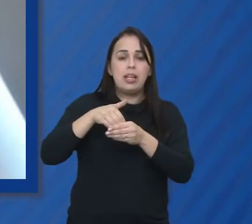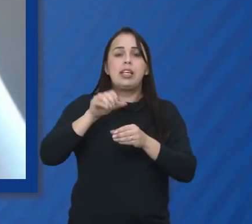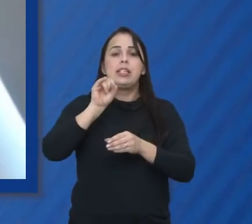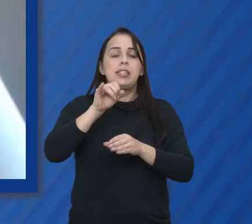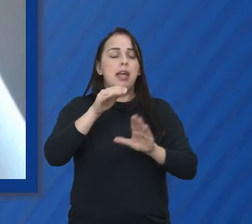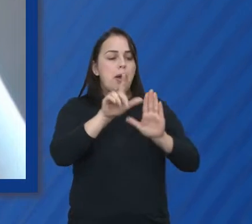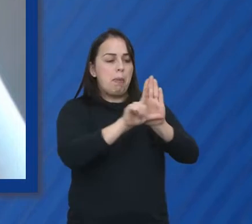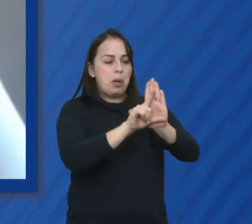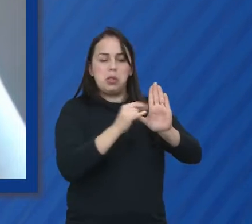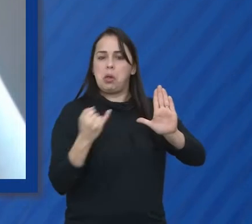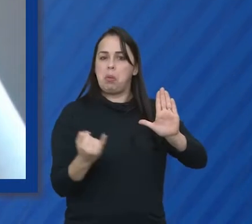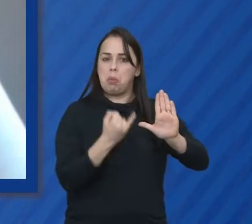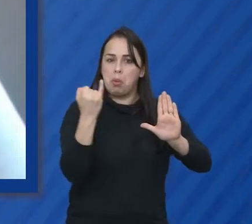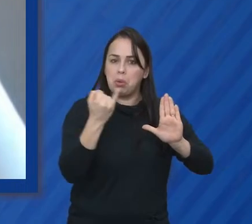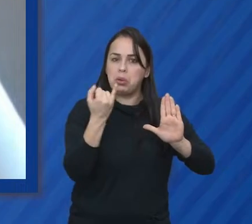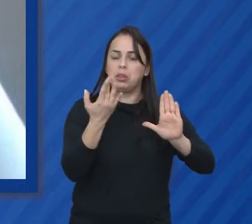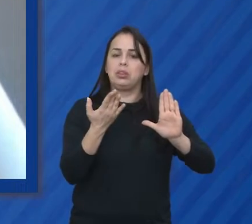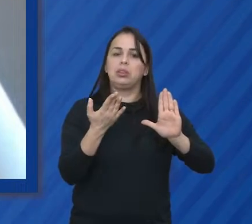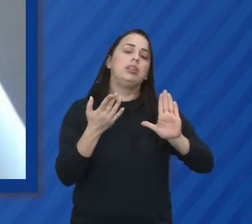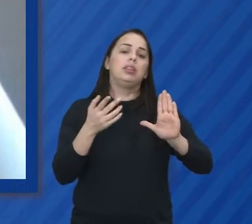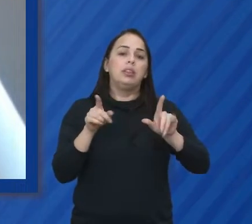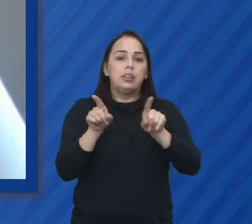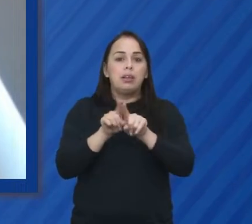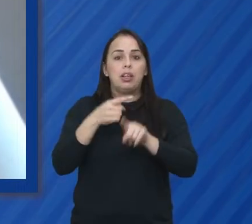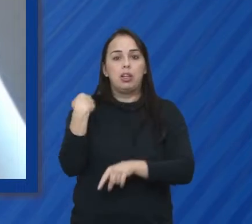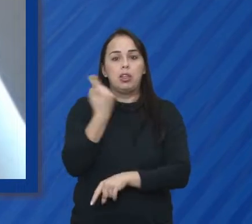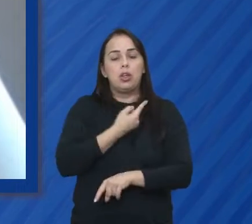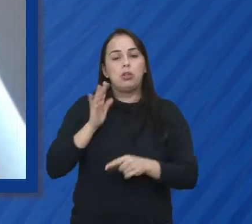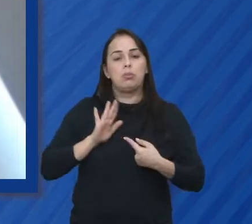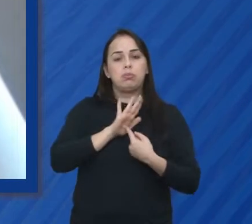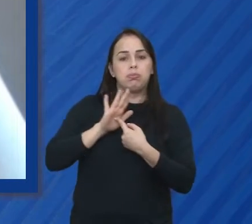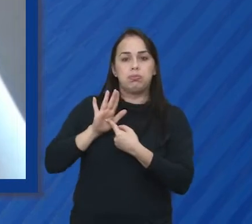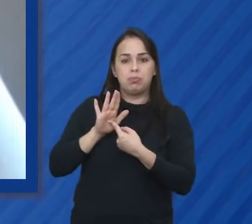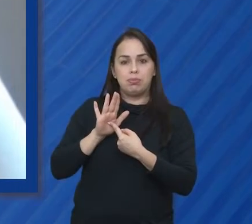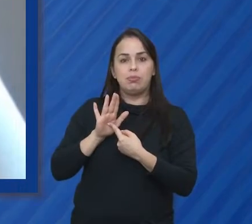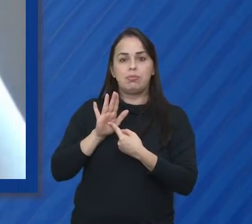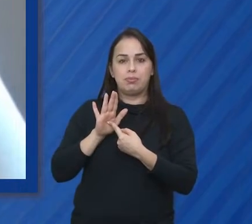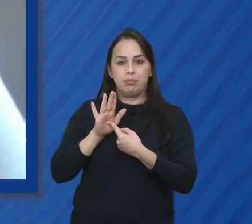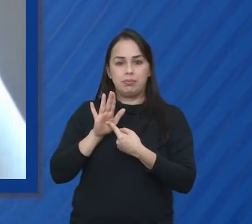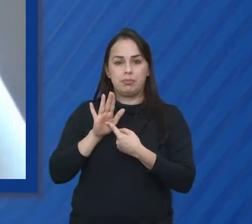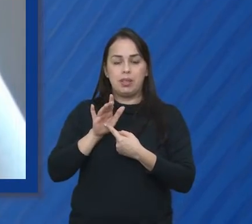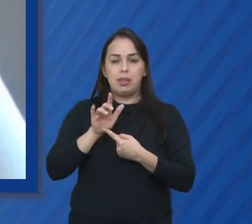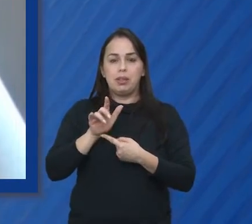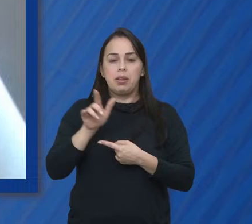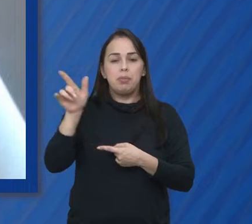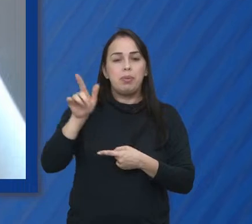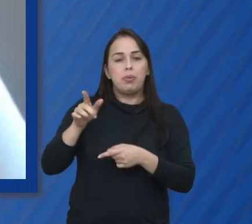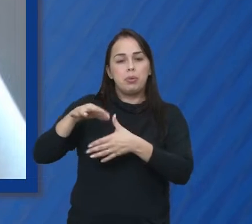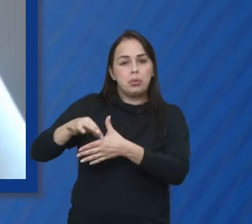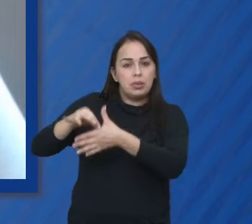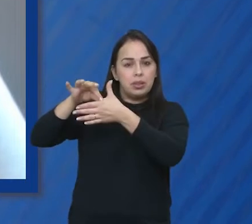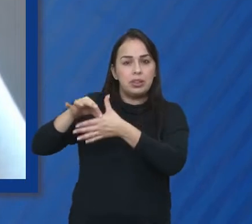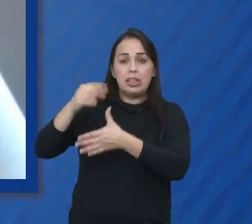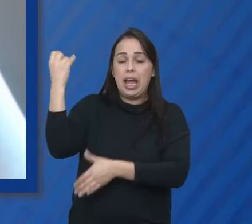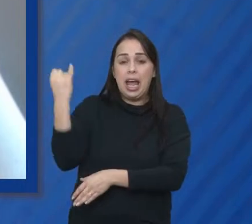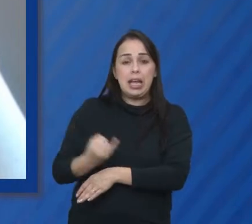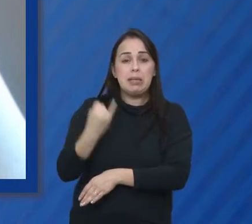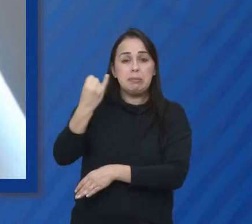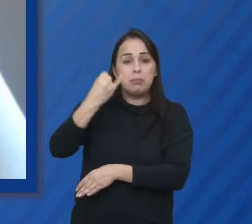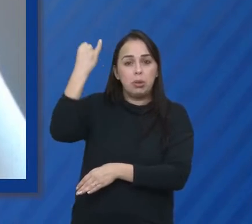projeto é relevante, se vai realmente mudar a vida das pessoas. E assim a gente demonstra, né, para aqueles parlamentares,